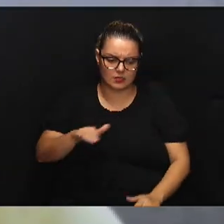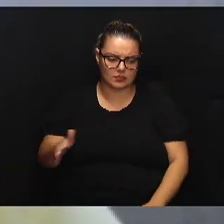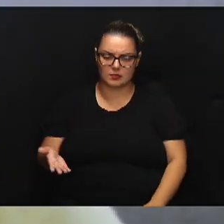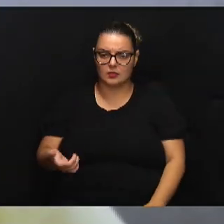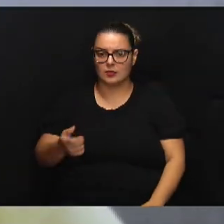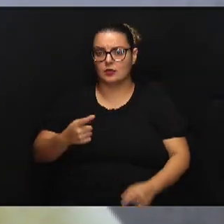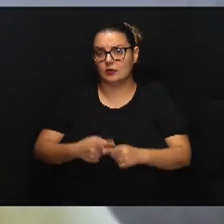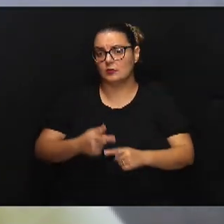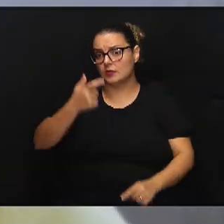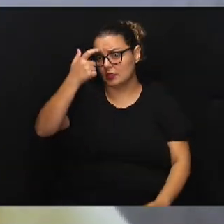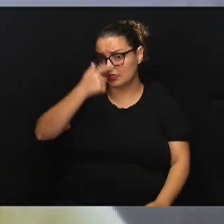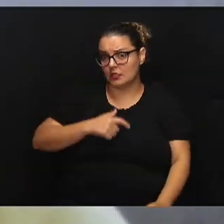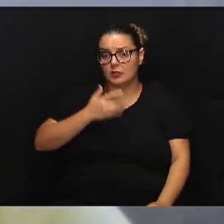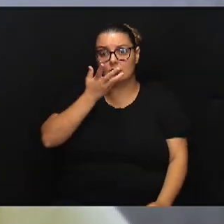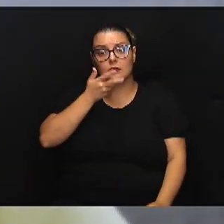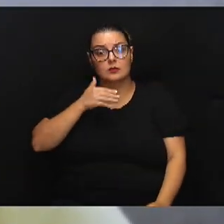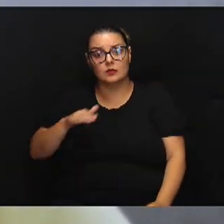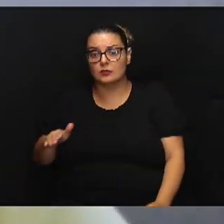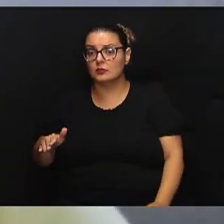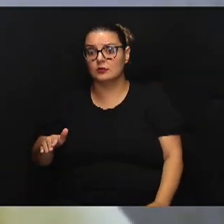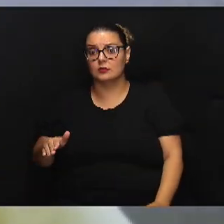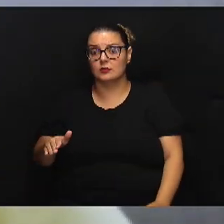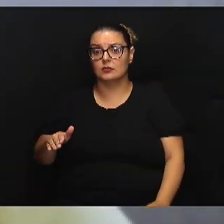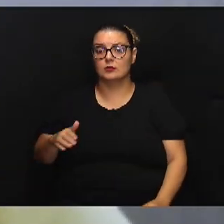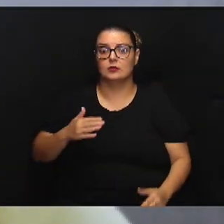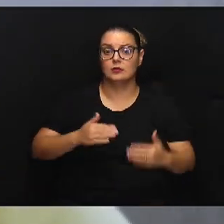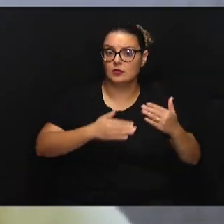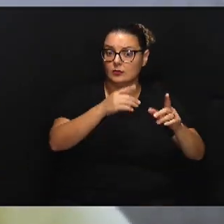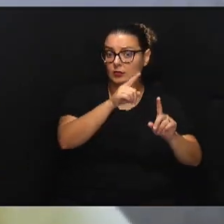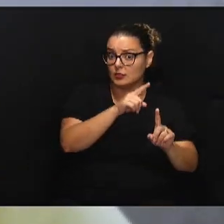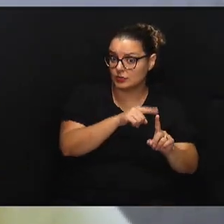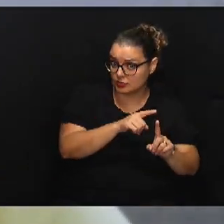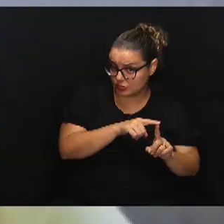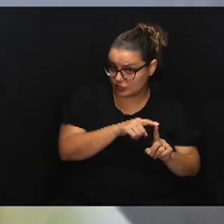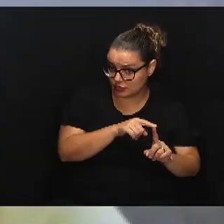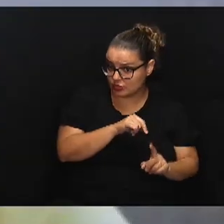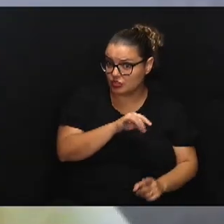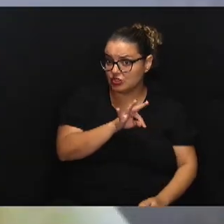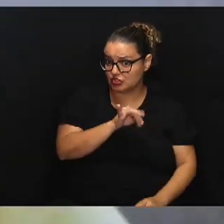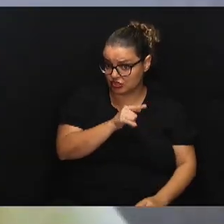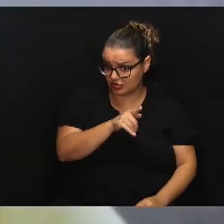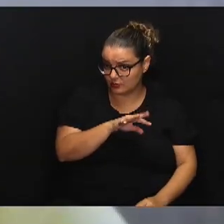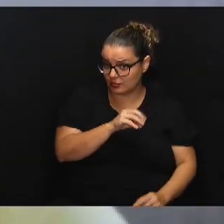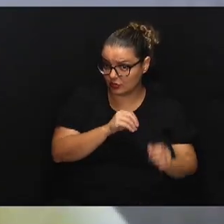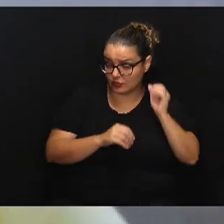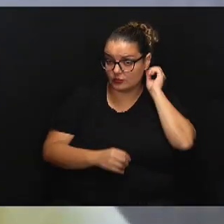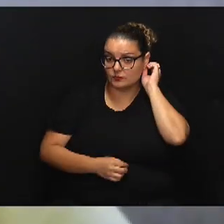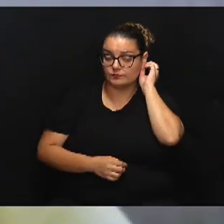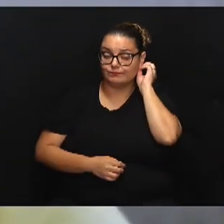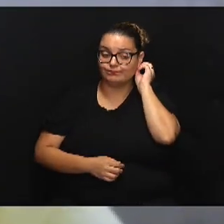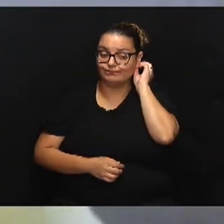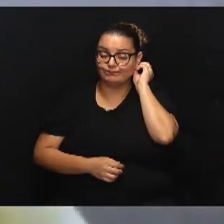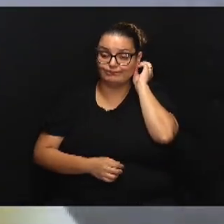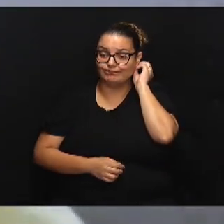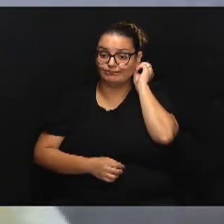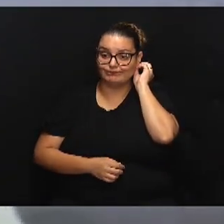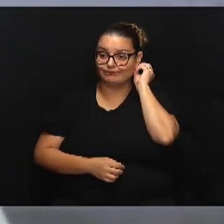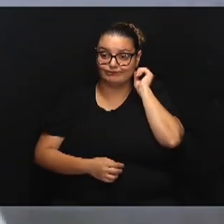professora de crianças de um desenvolvimento típico. Hoje nós não podemos